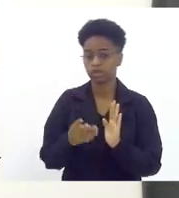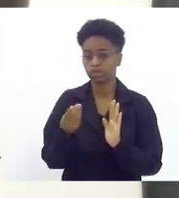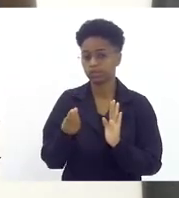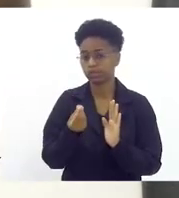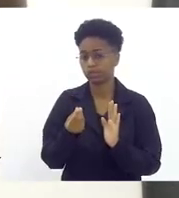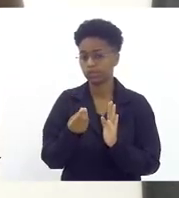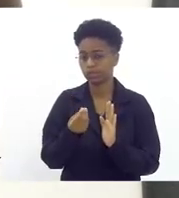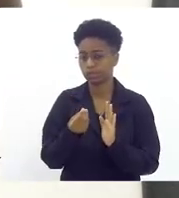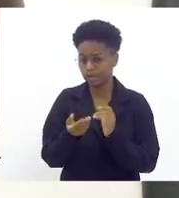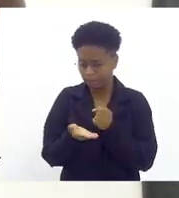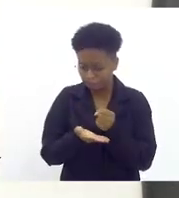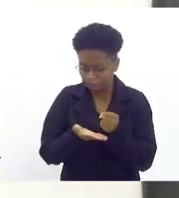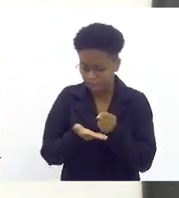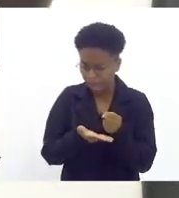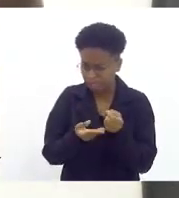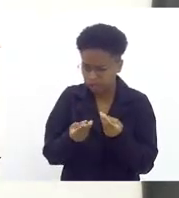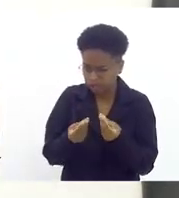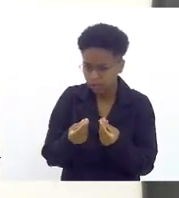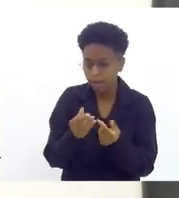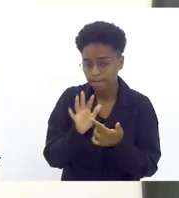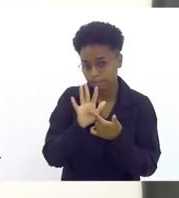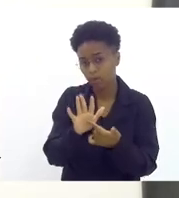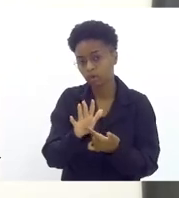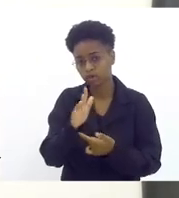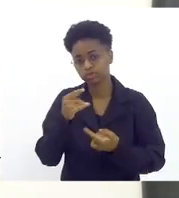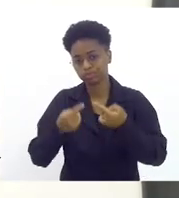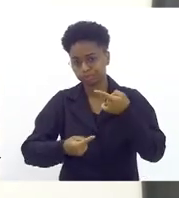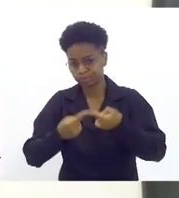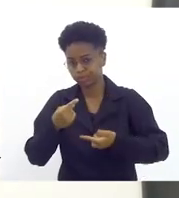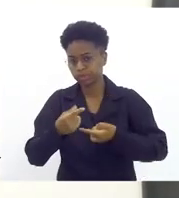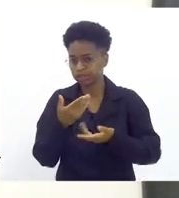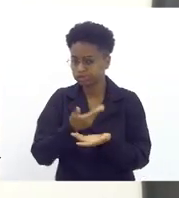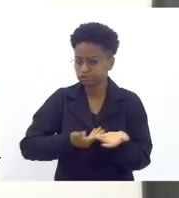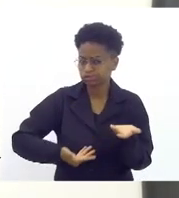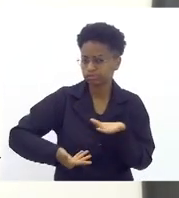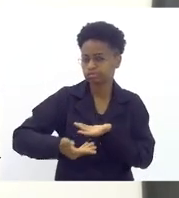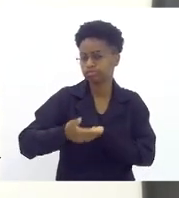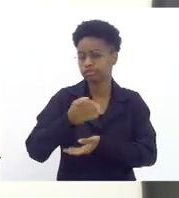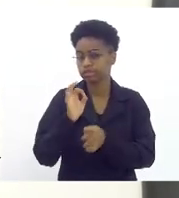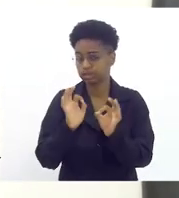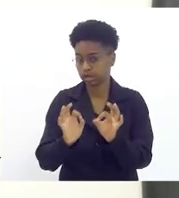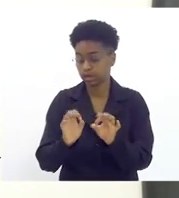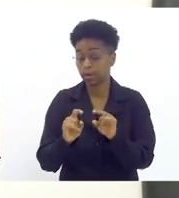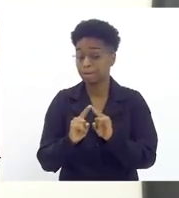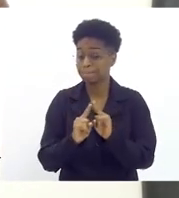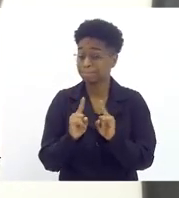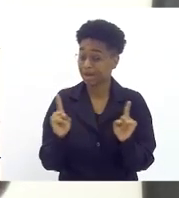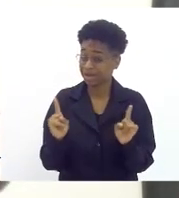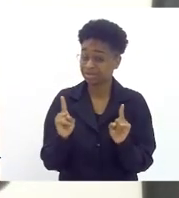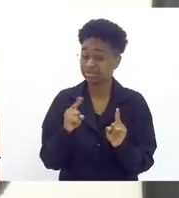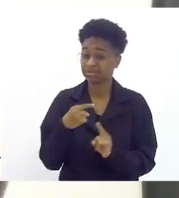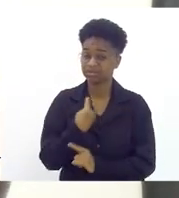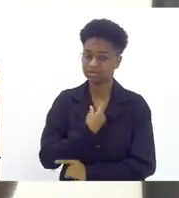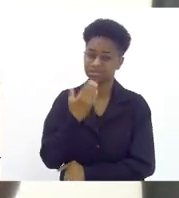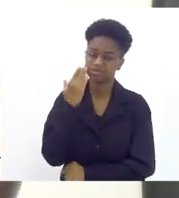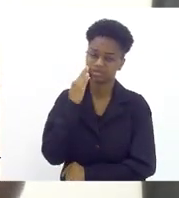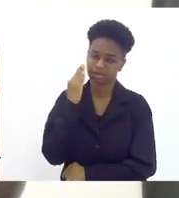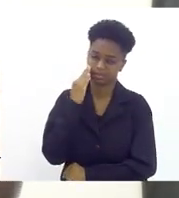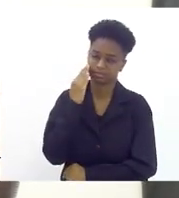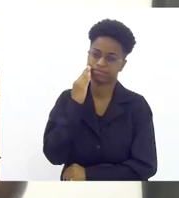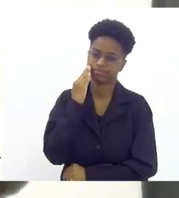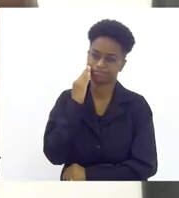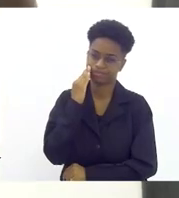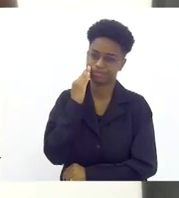na sua essência, ele traz as políticas transversais, né? Mas a gente sabe que, na hora,